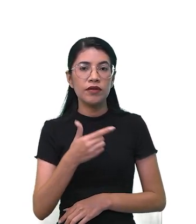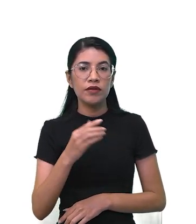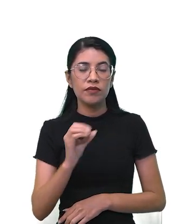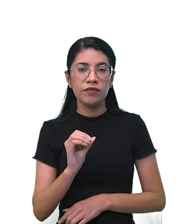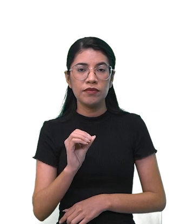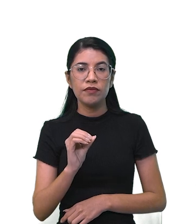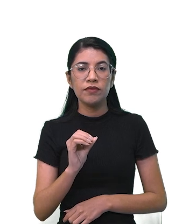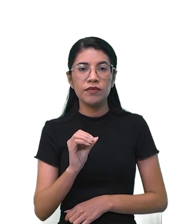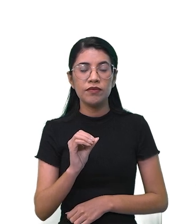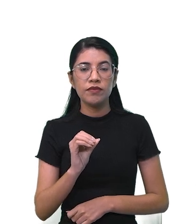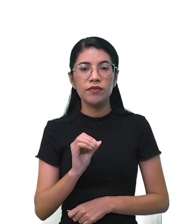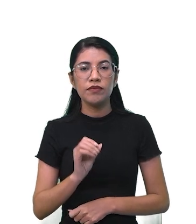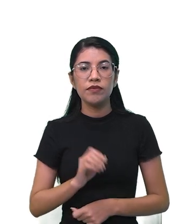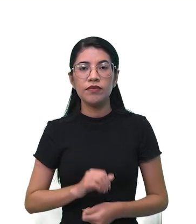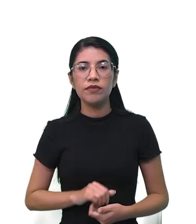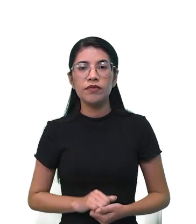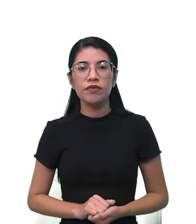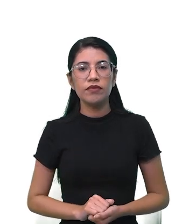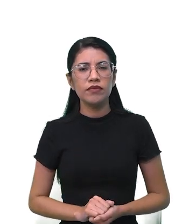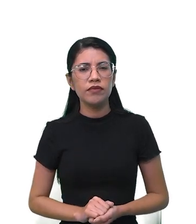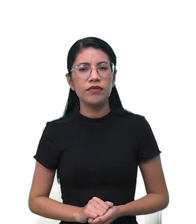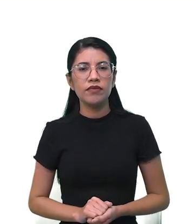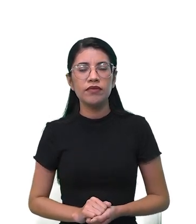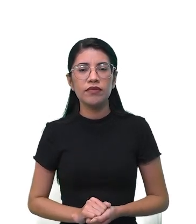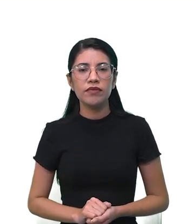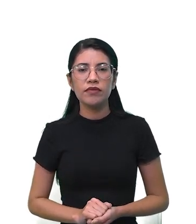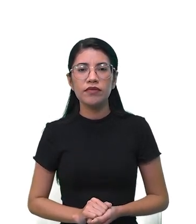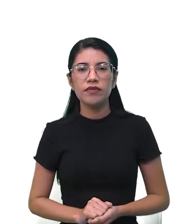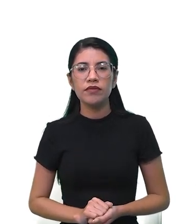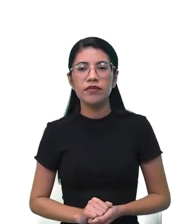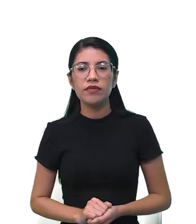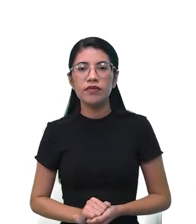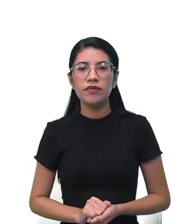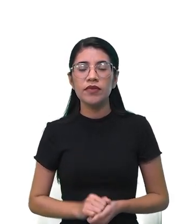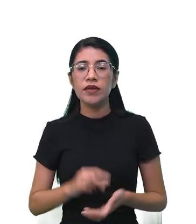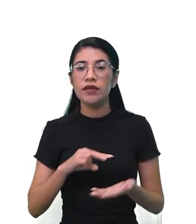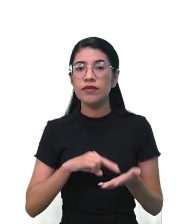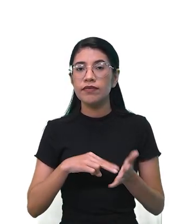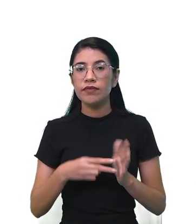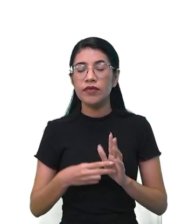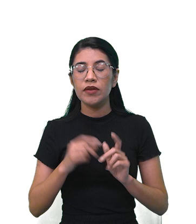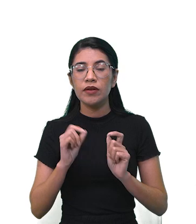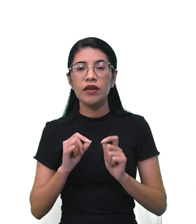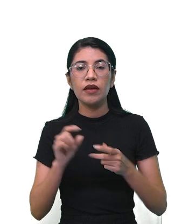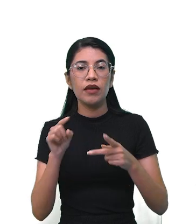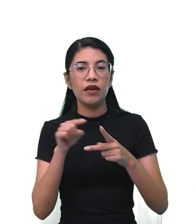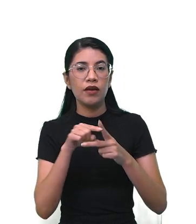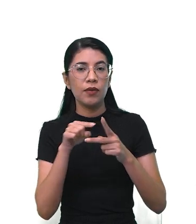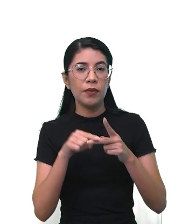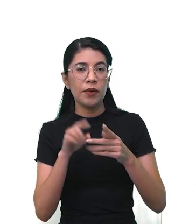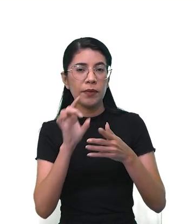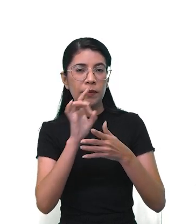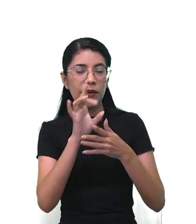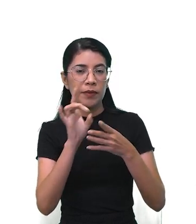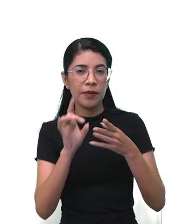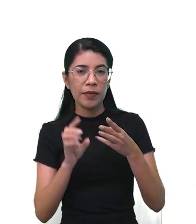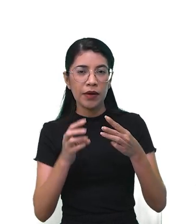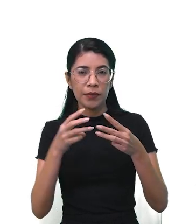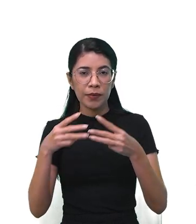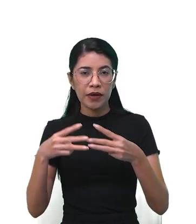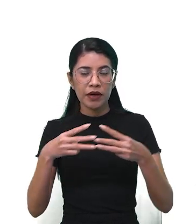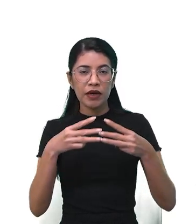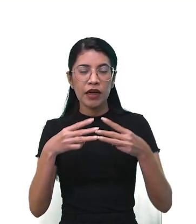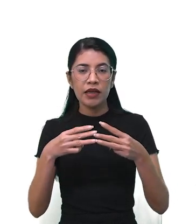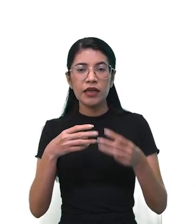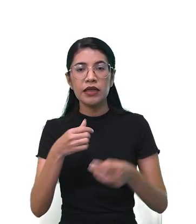120 graus. Tudo bem? Ou seja, cada ângulozinho desse aqui, ó, 120